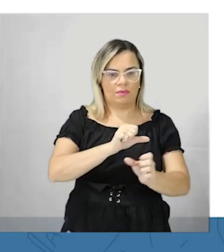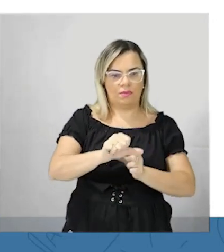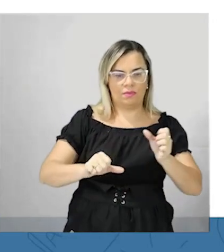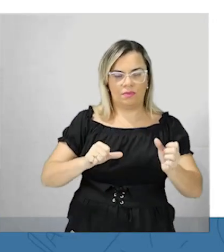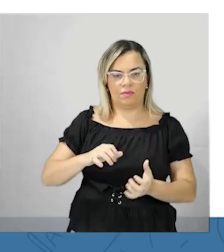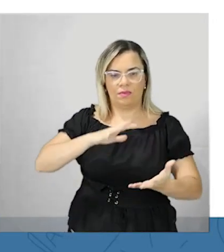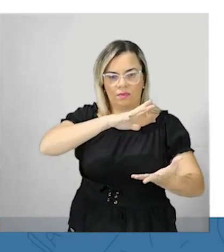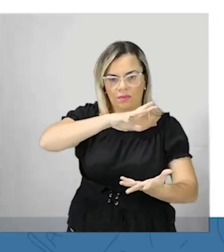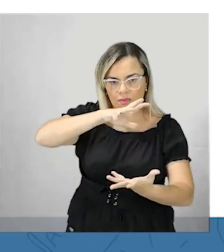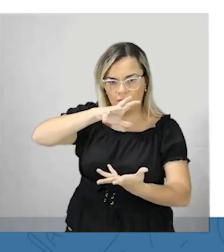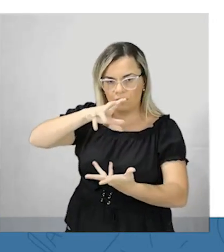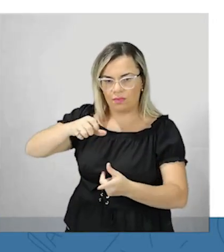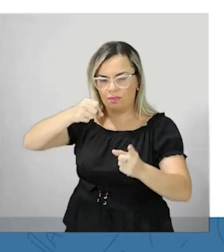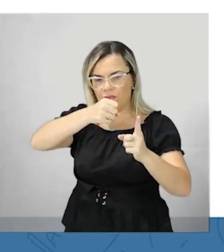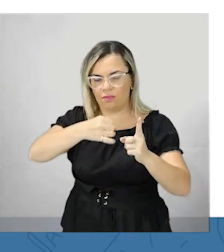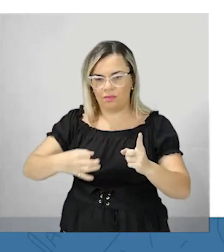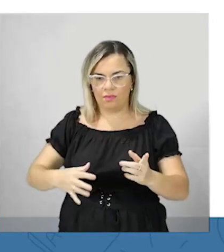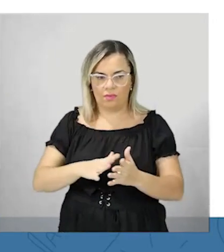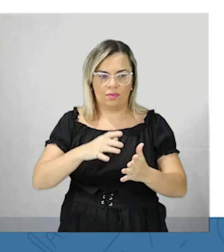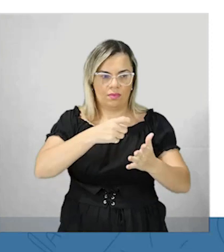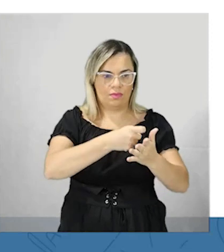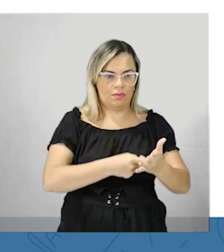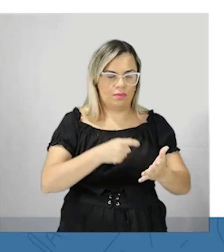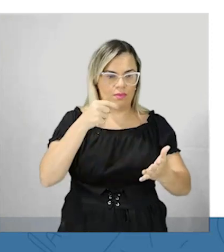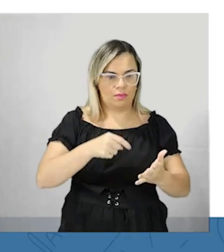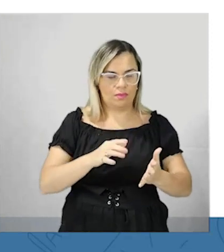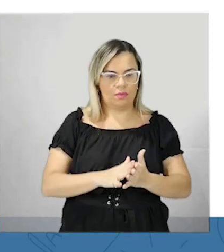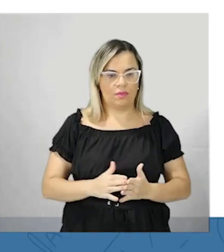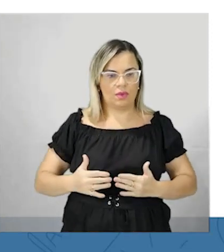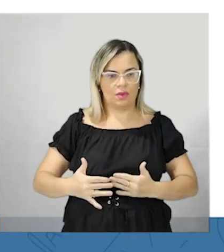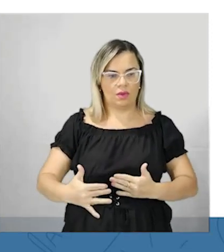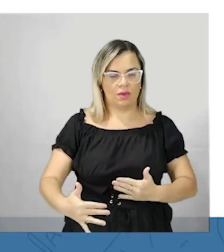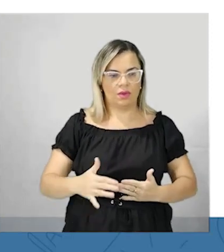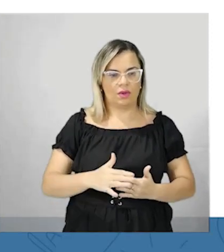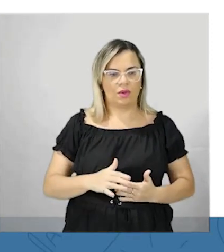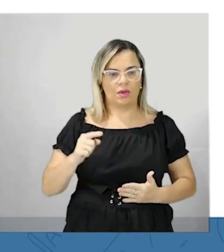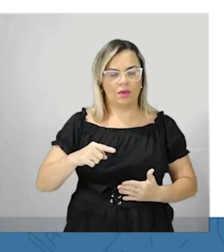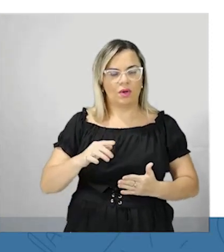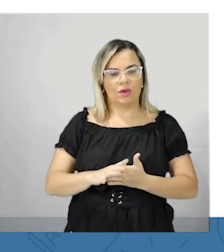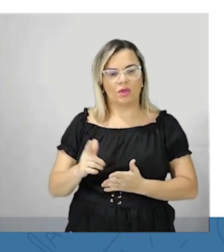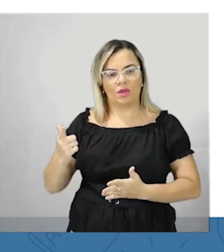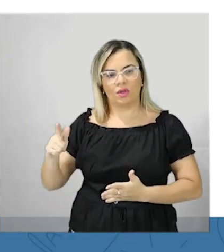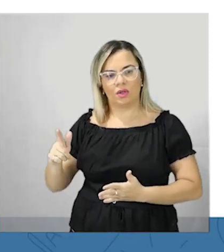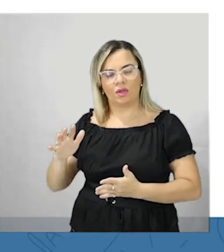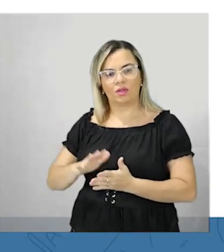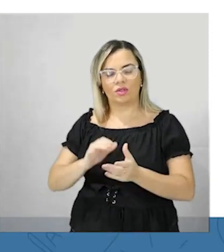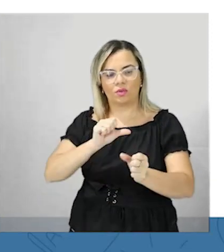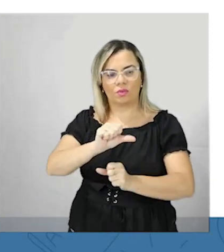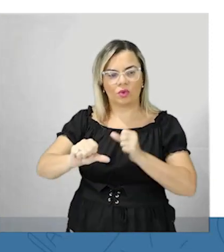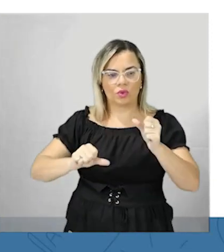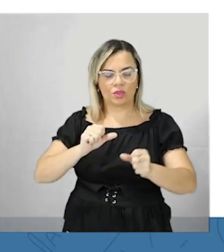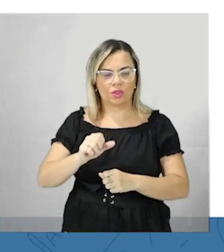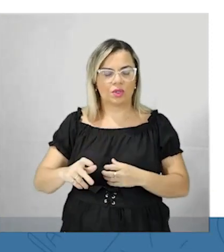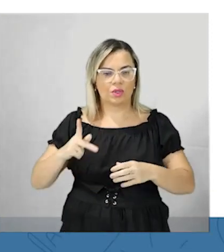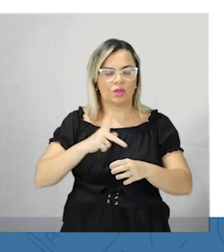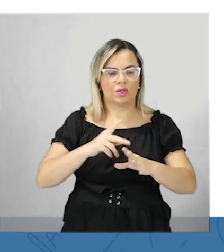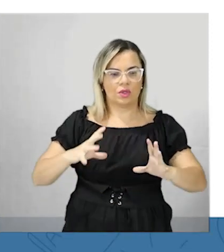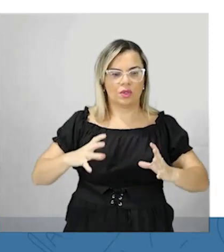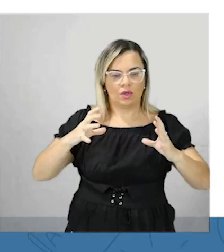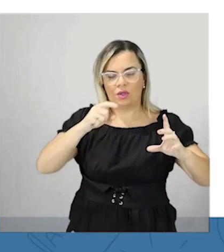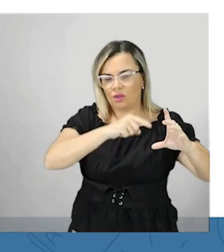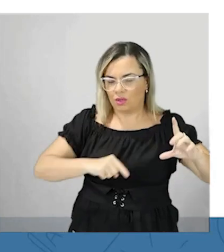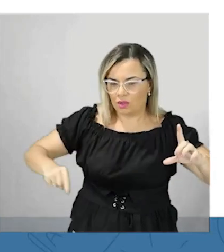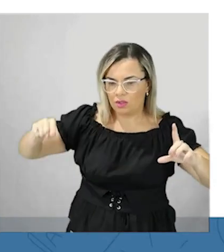transformações na superfície terrestre, conforme descritas no texto, compõem que processo geomorfológico? Ora, ele está falando de um ciclo de